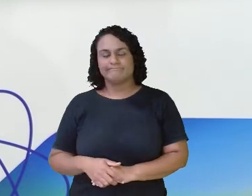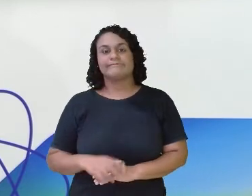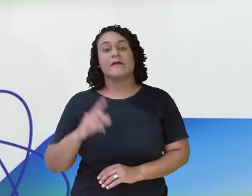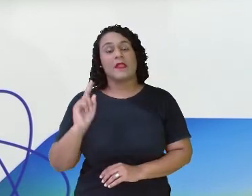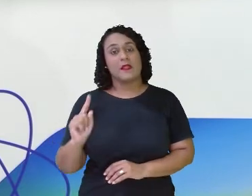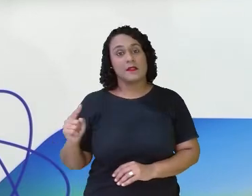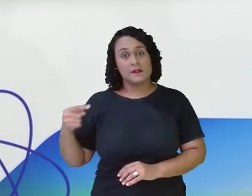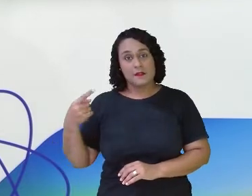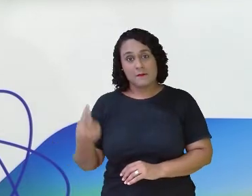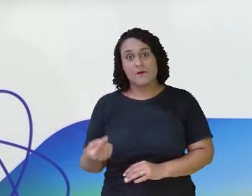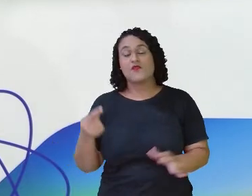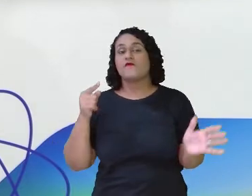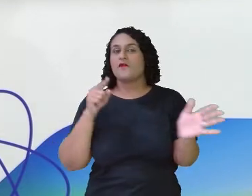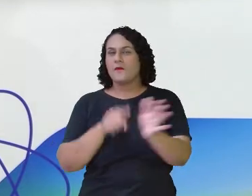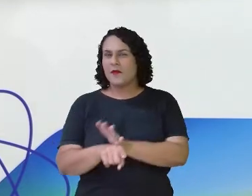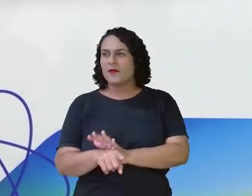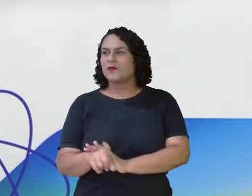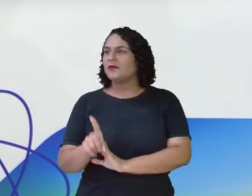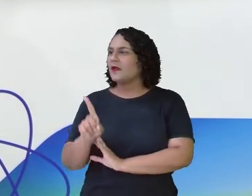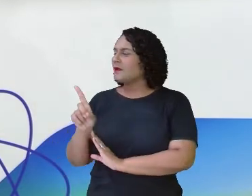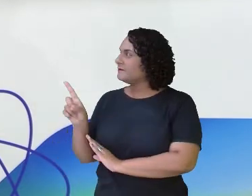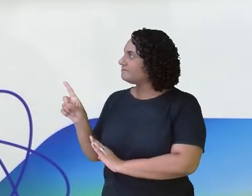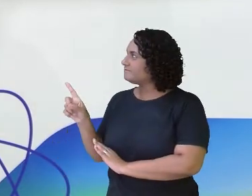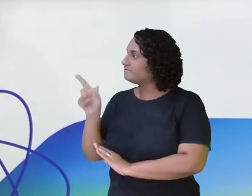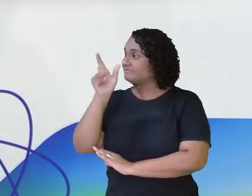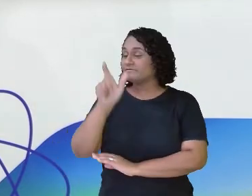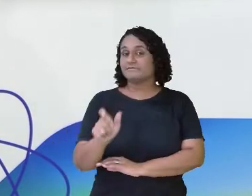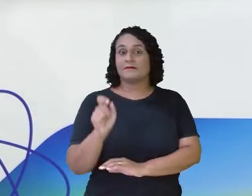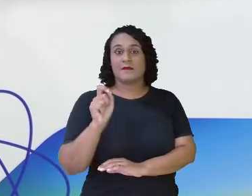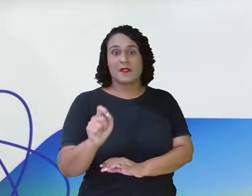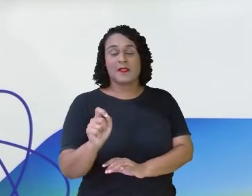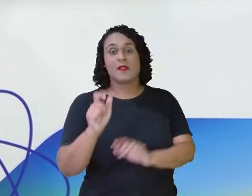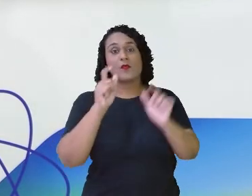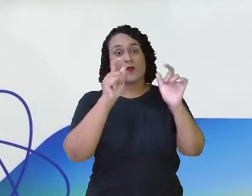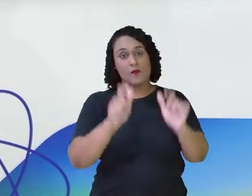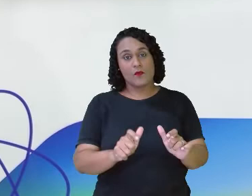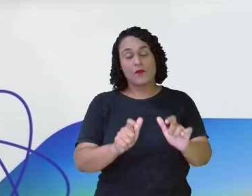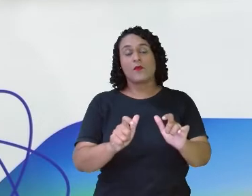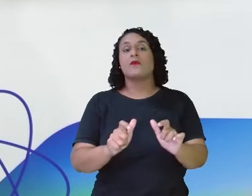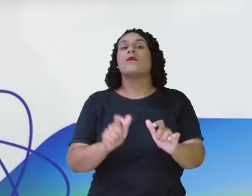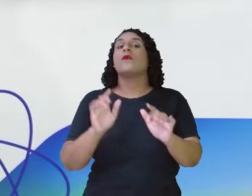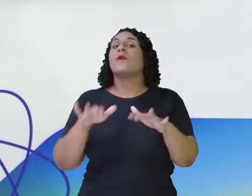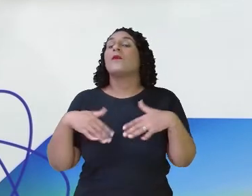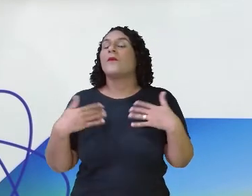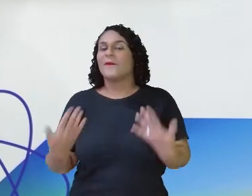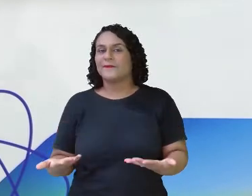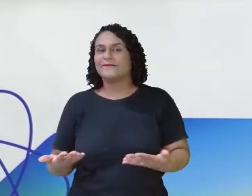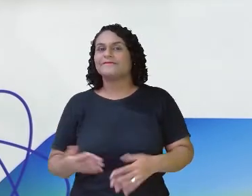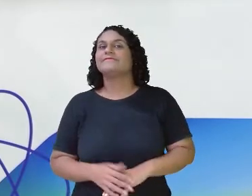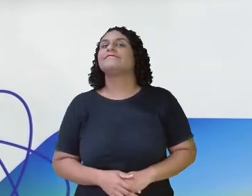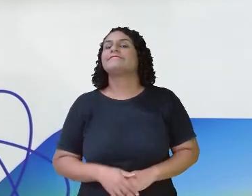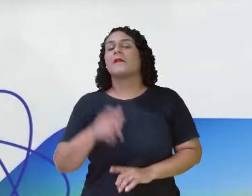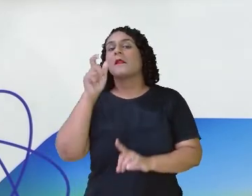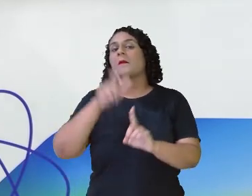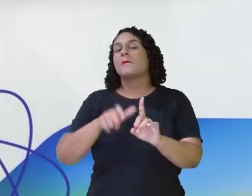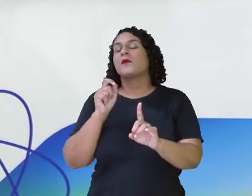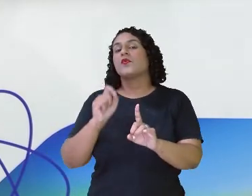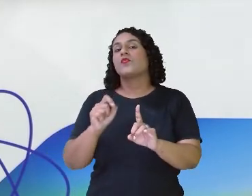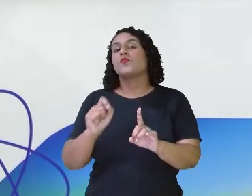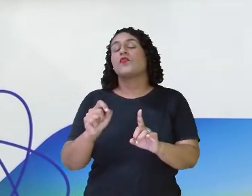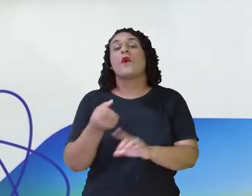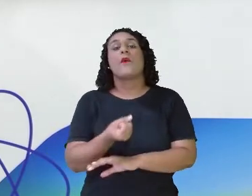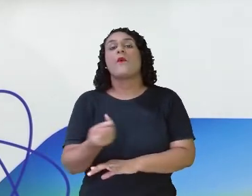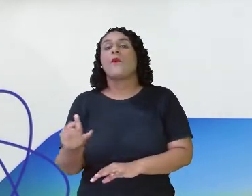minutinhos, eu vou te fazer essas perguntas aqui, ó. Quem, onde e quando? Já vai pensando aí. Quem são as